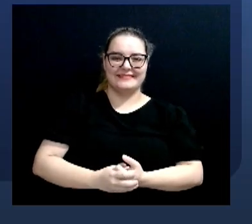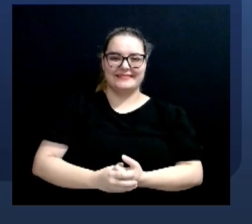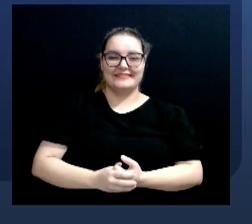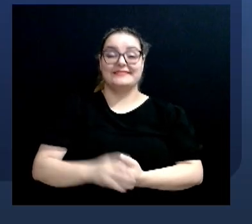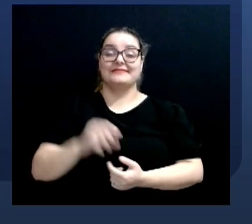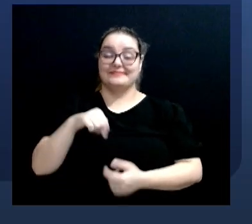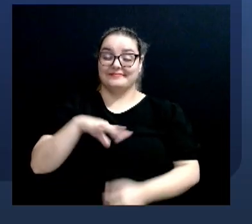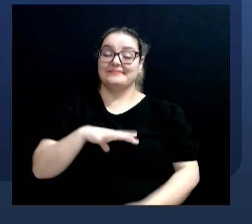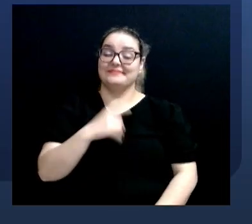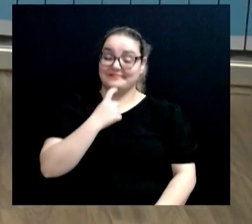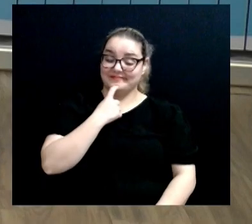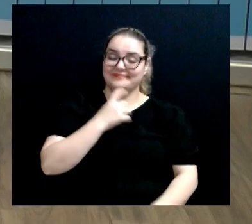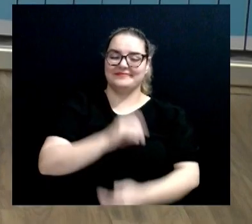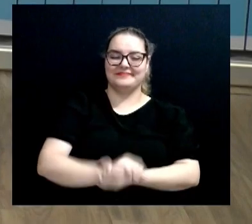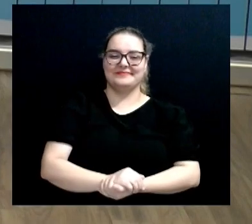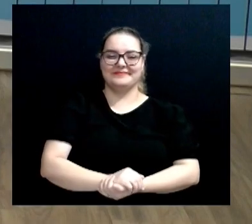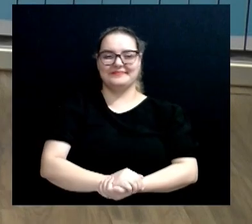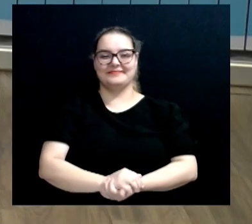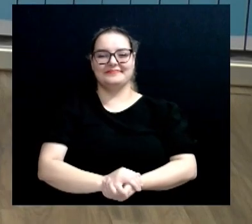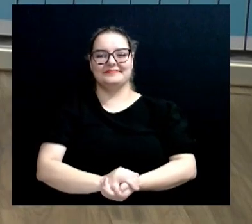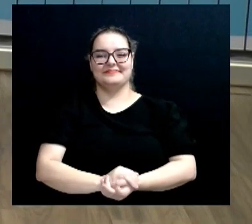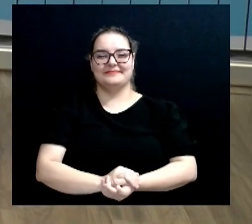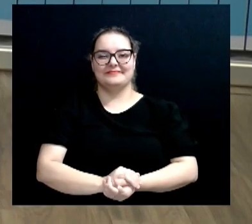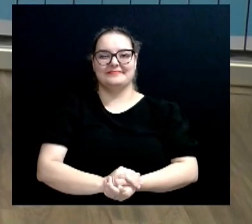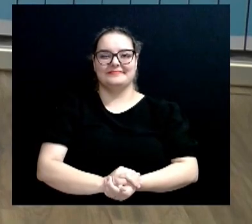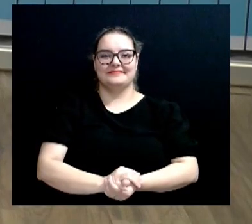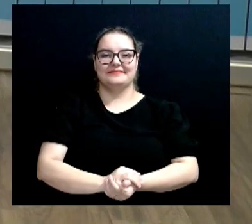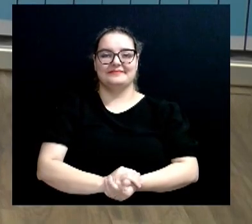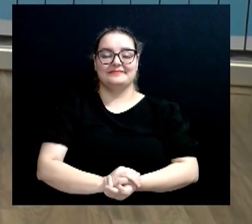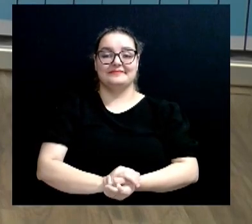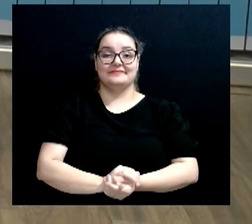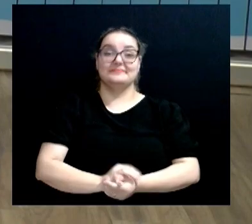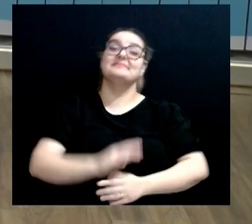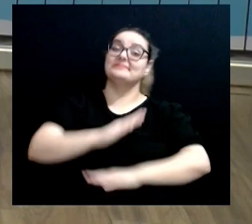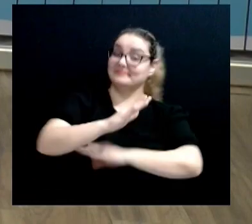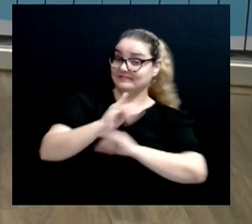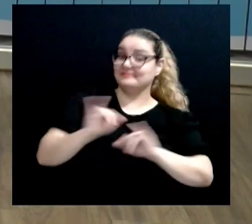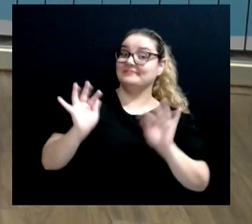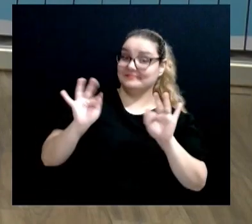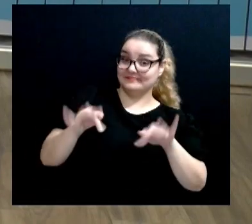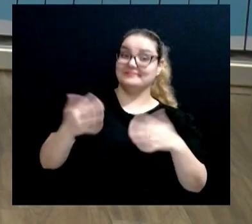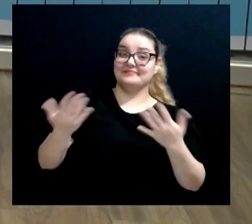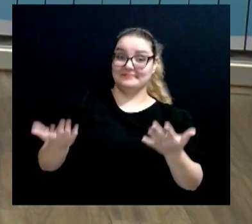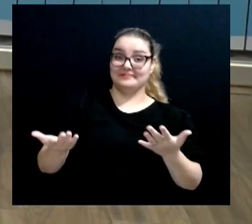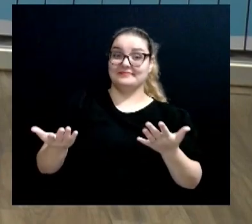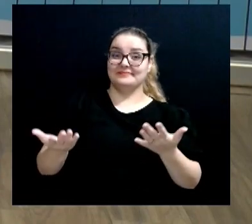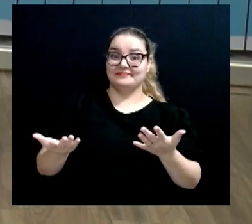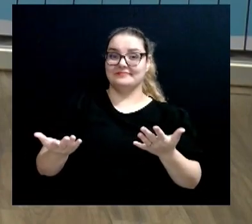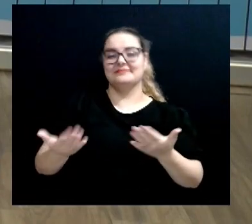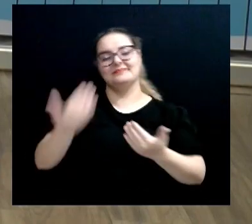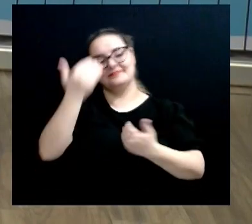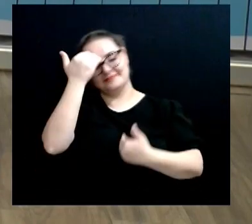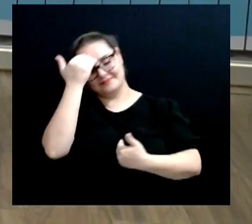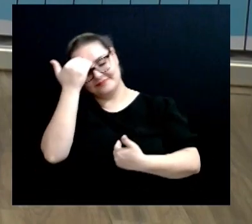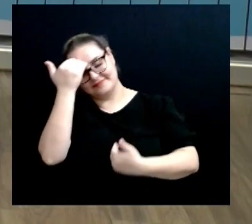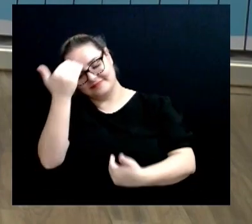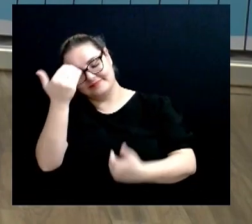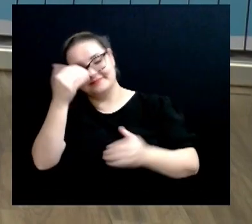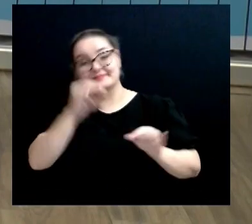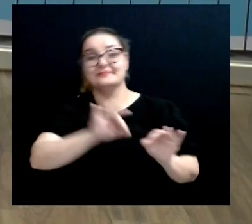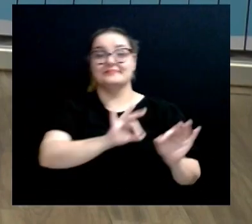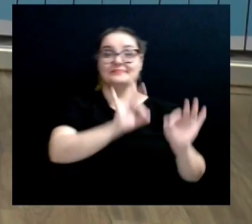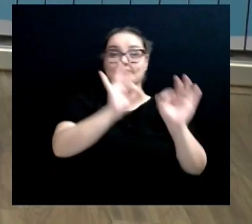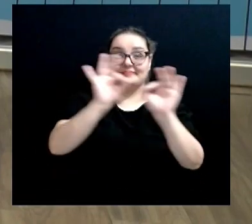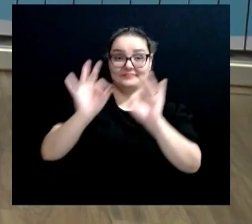de Campinas. O Jornal Câmara Notícia fica por aqui. Muito obrigado pela sua companhia, pela